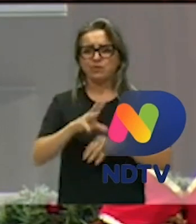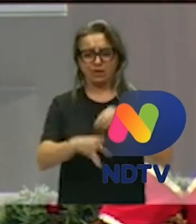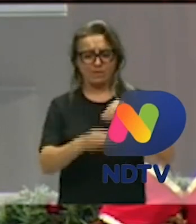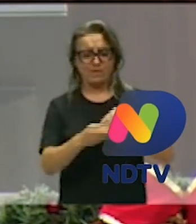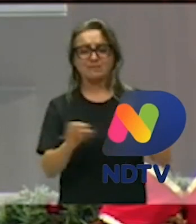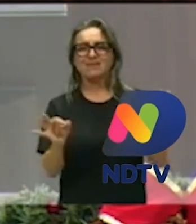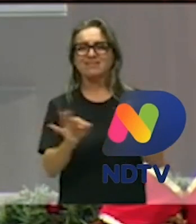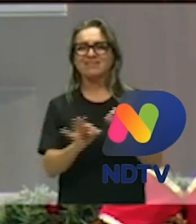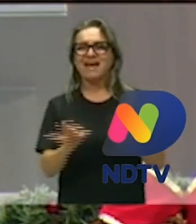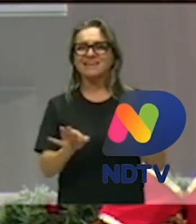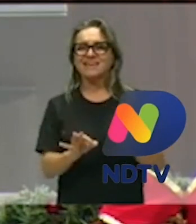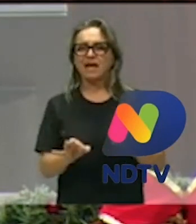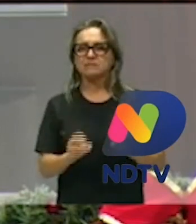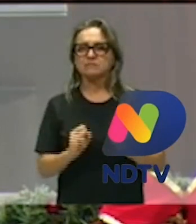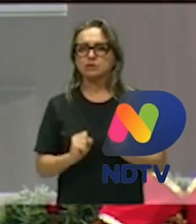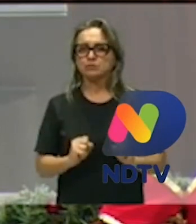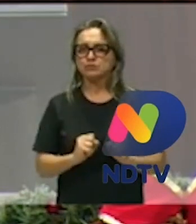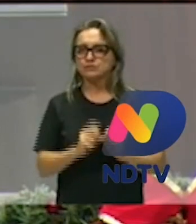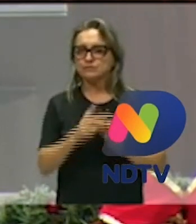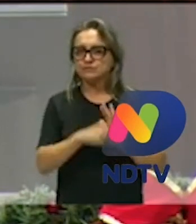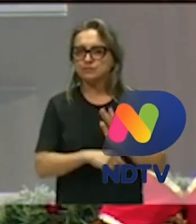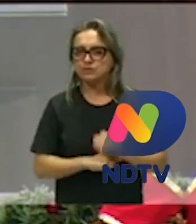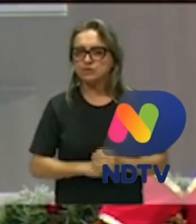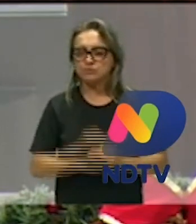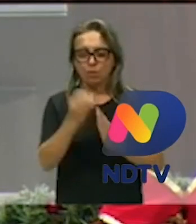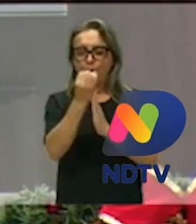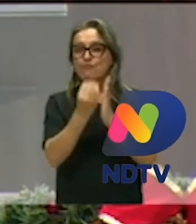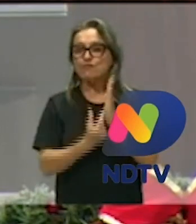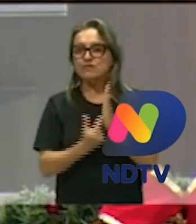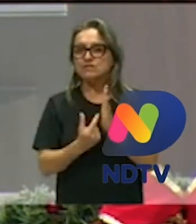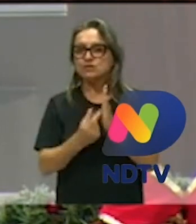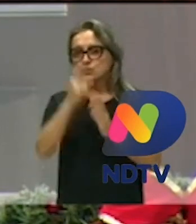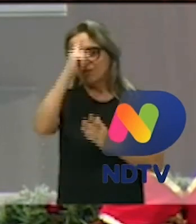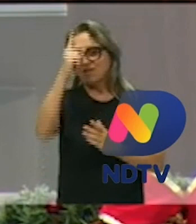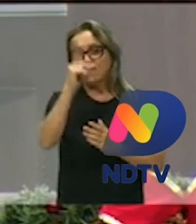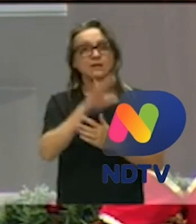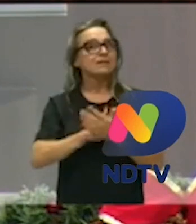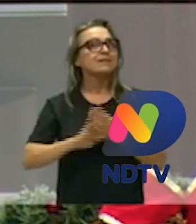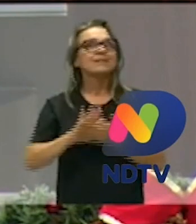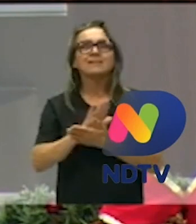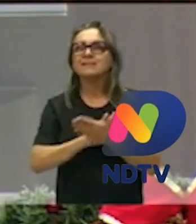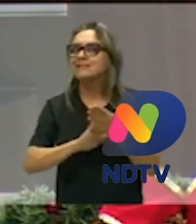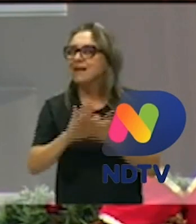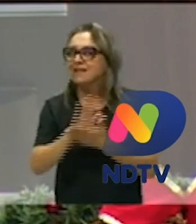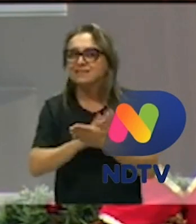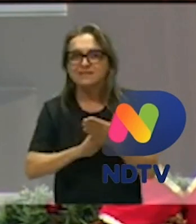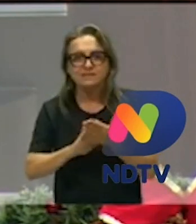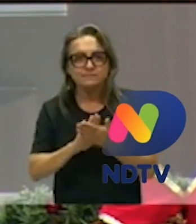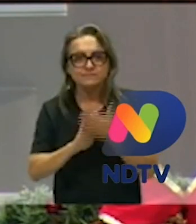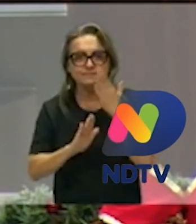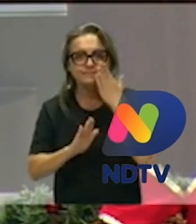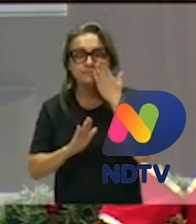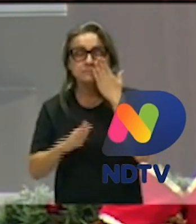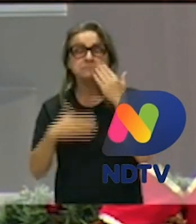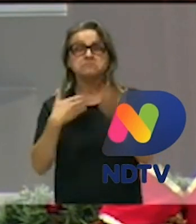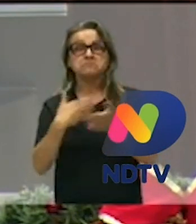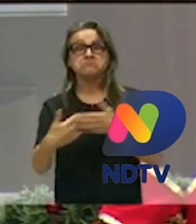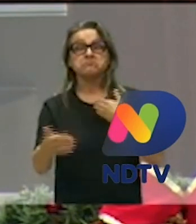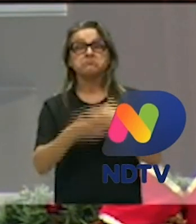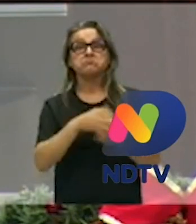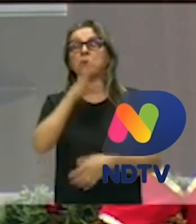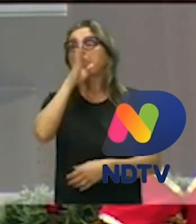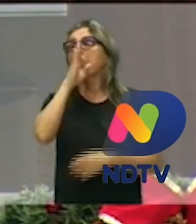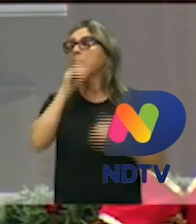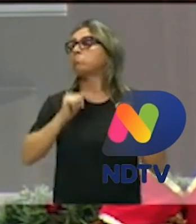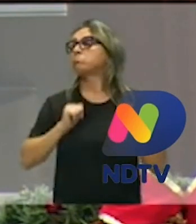fazer no projeto e muito menos algum Ofício trazendo alguma sugestão para o projeto ou seja se omitiu lá e